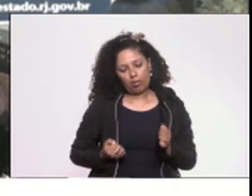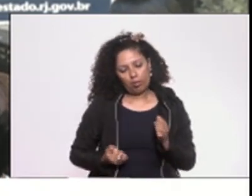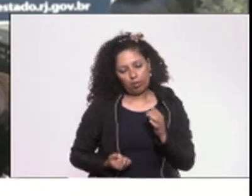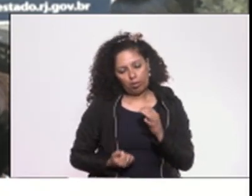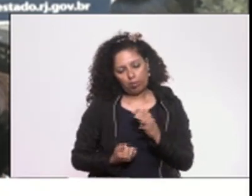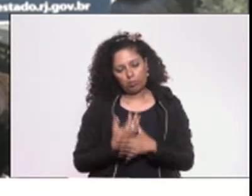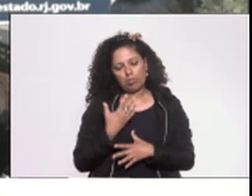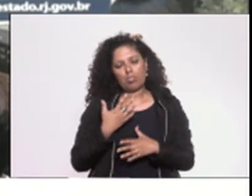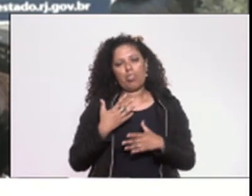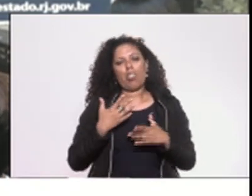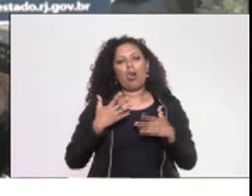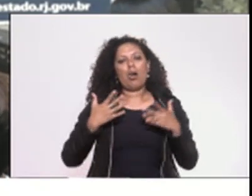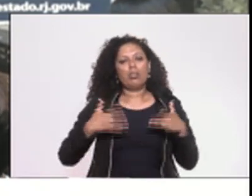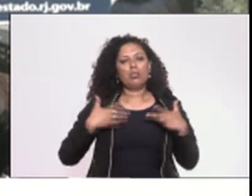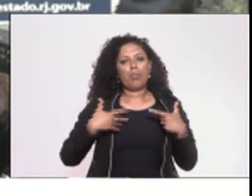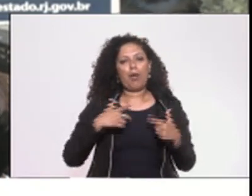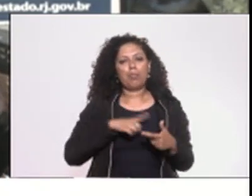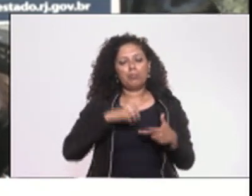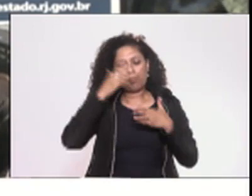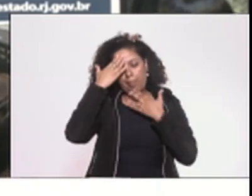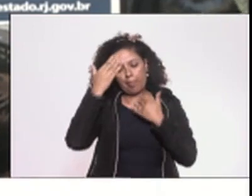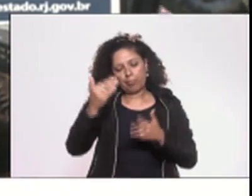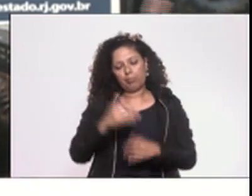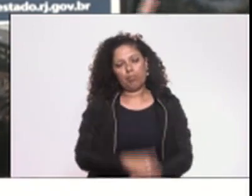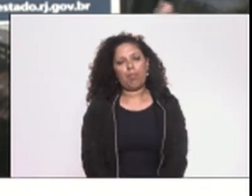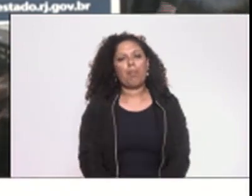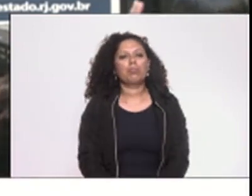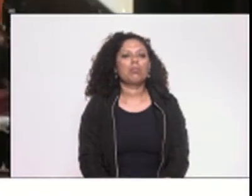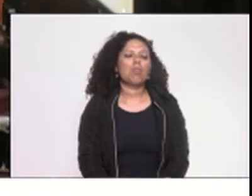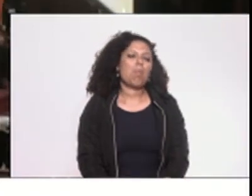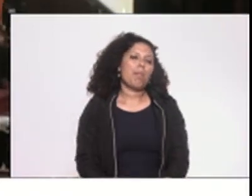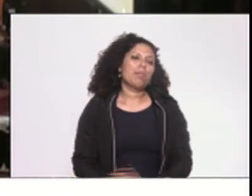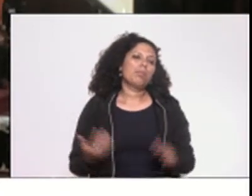motivado com esse desafio. Muito obrigado.